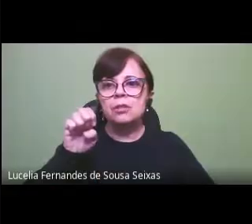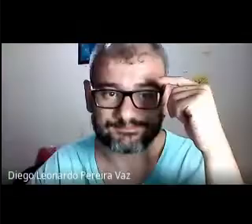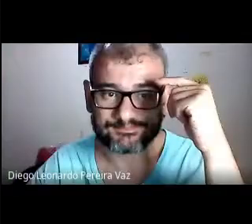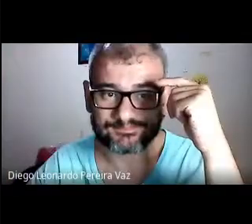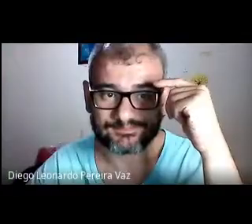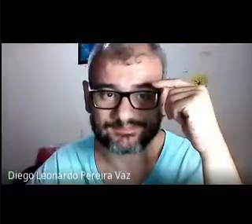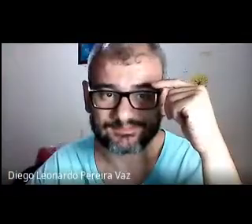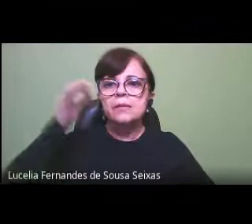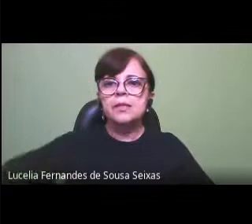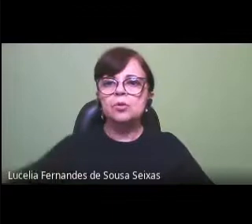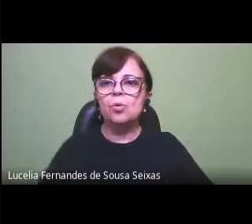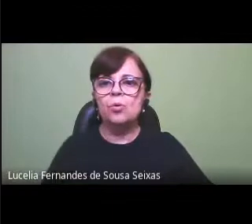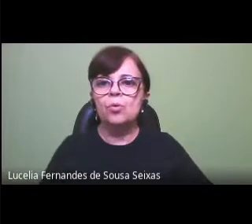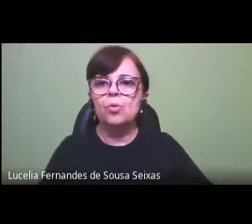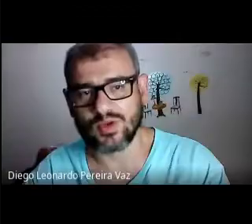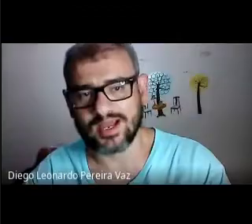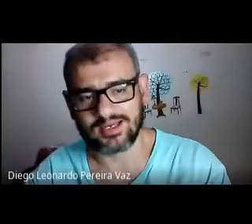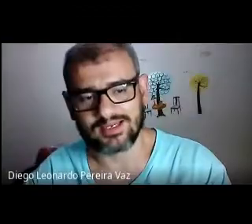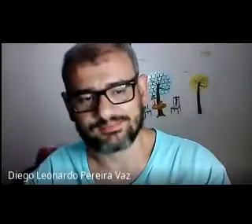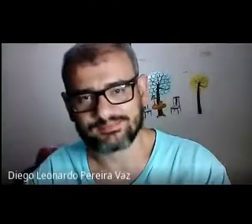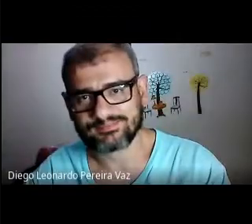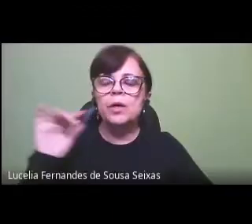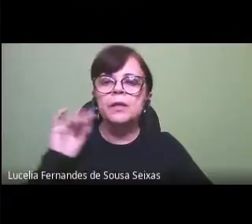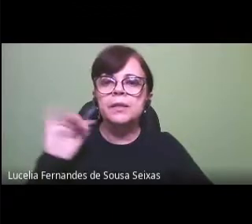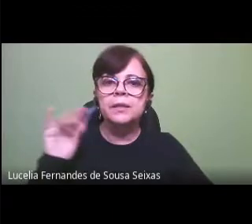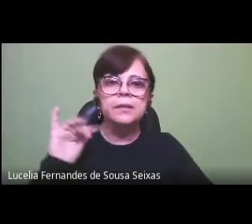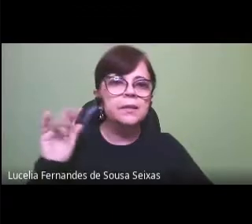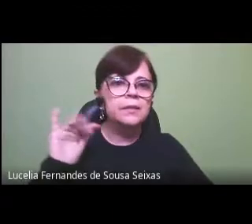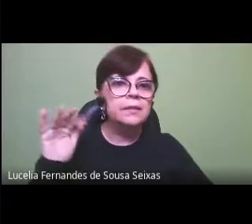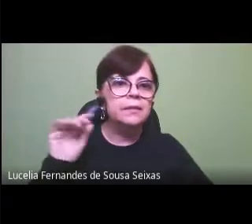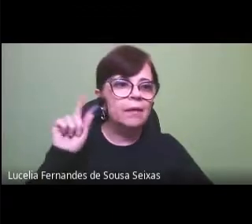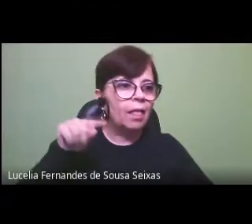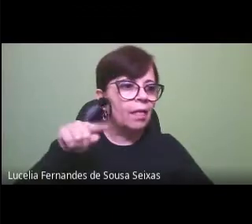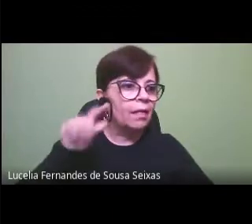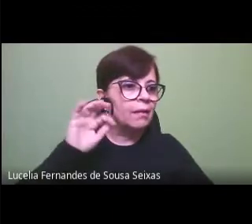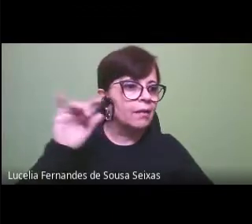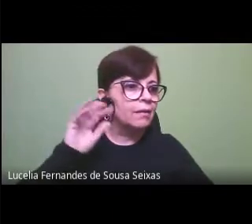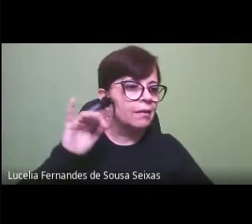Tuana. Acertou. Tuana. Tuane.